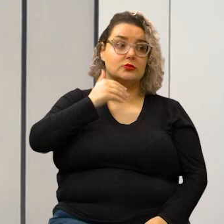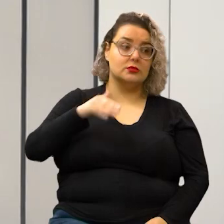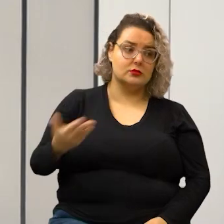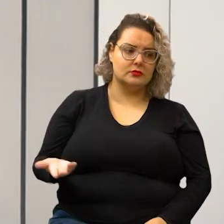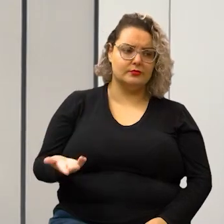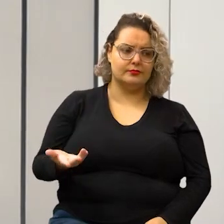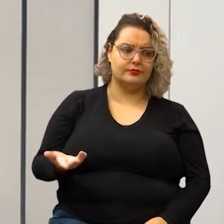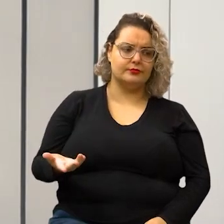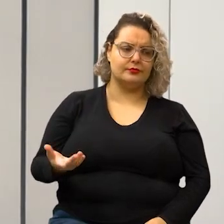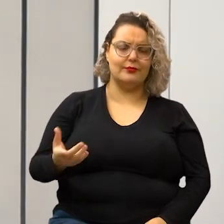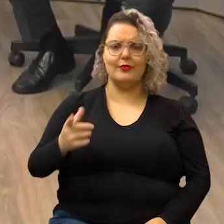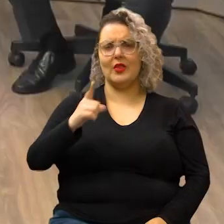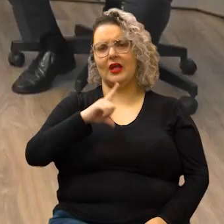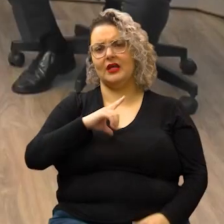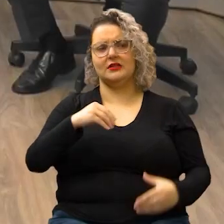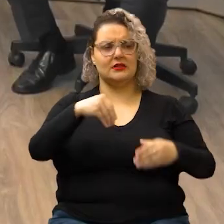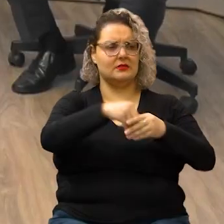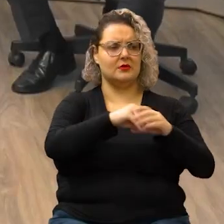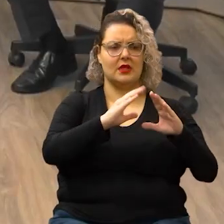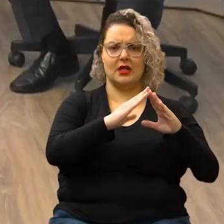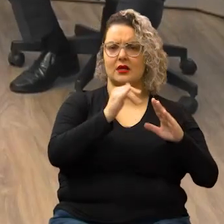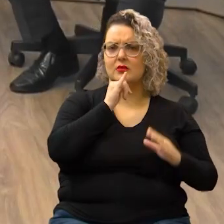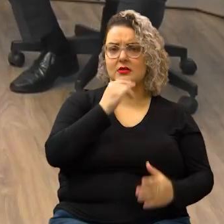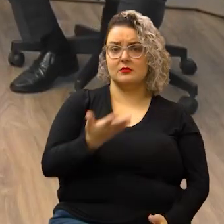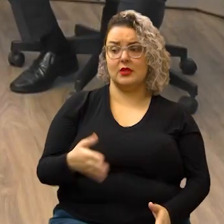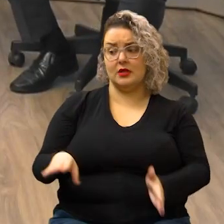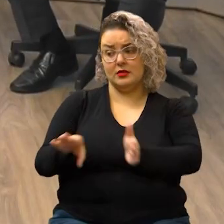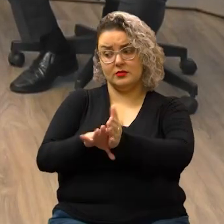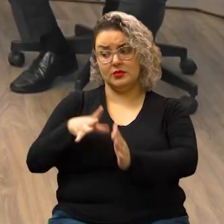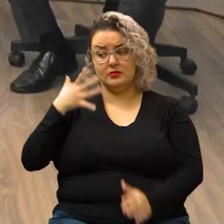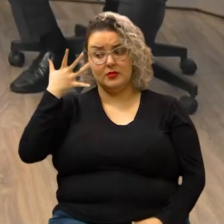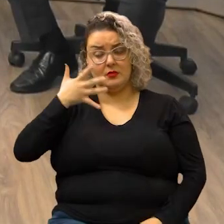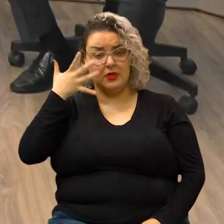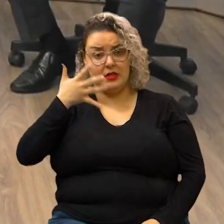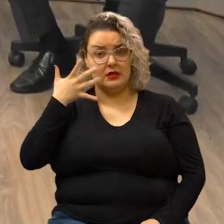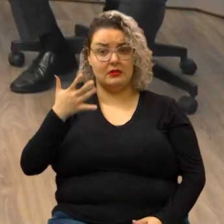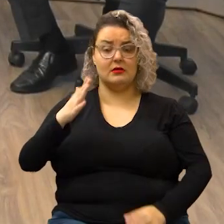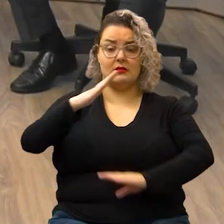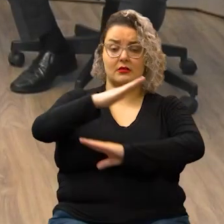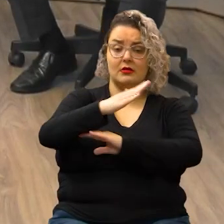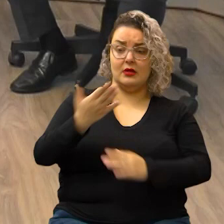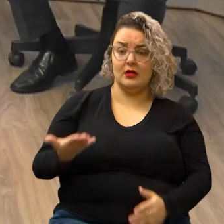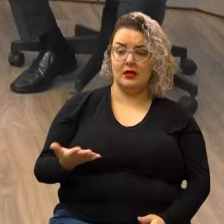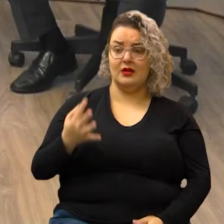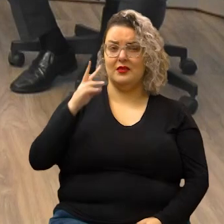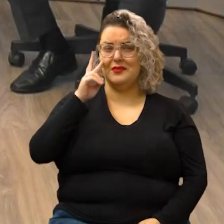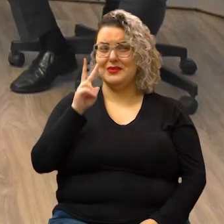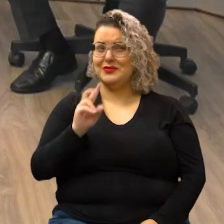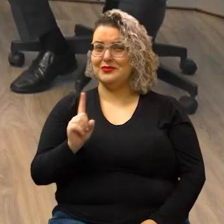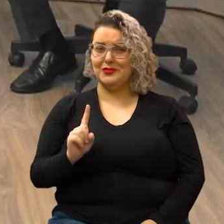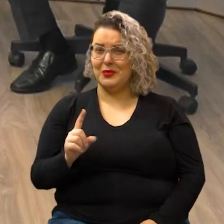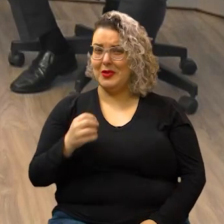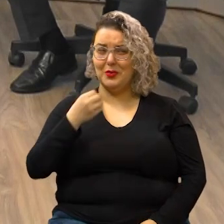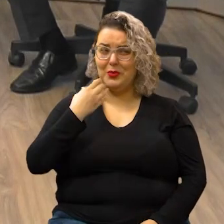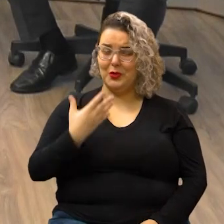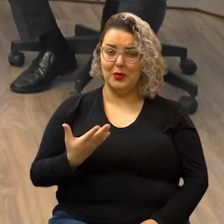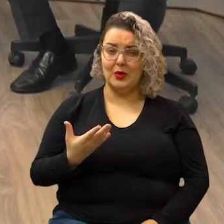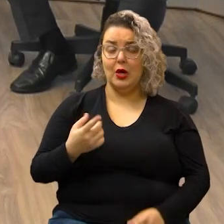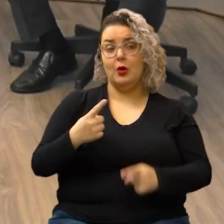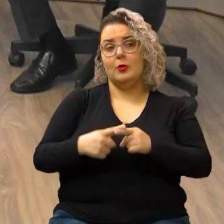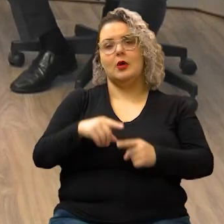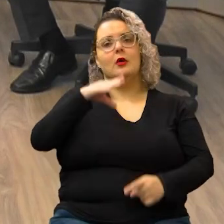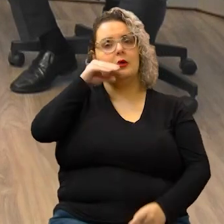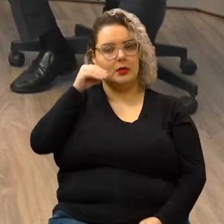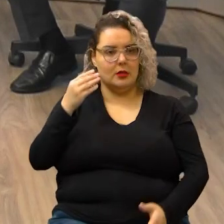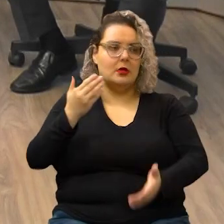eu tenho um exemplo lá em casa, aí eu chego aqui numa palestra da Câmara, vejo isso não é legal, isso é... Até porque o adolescente, ele